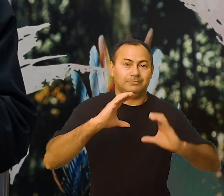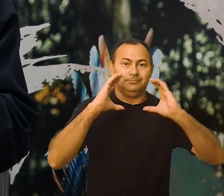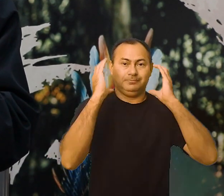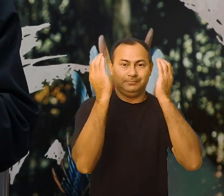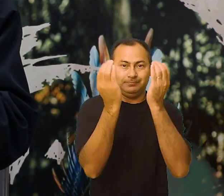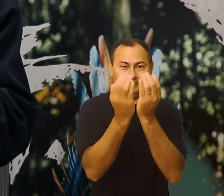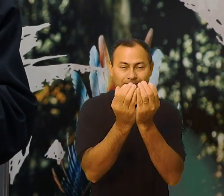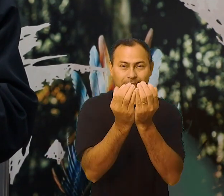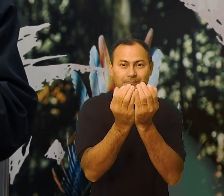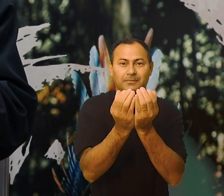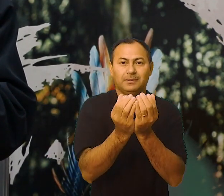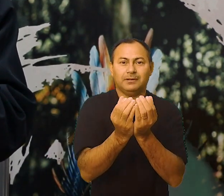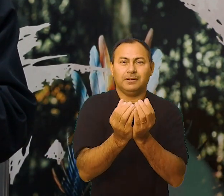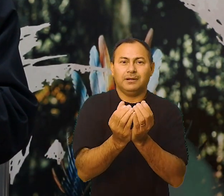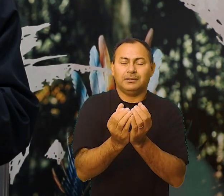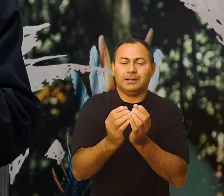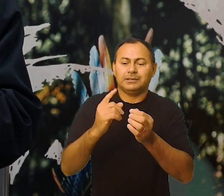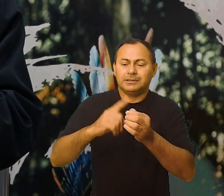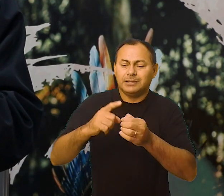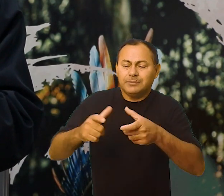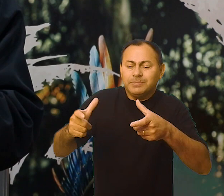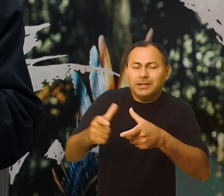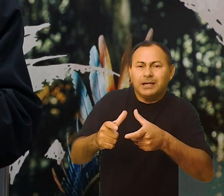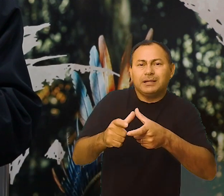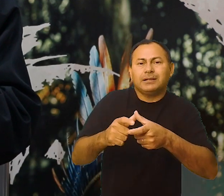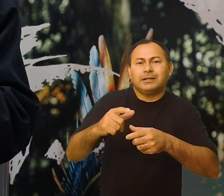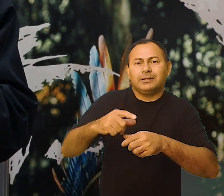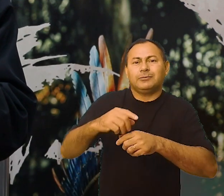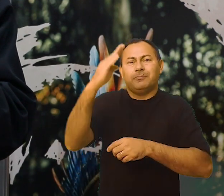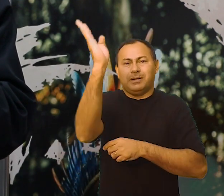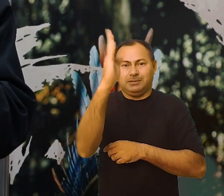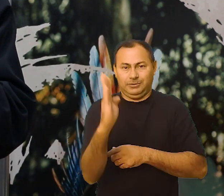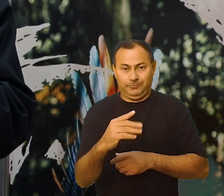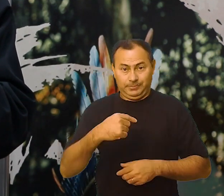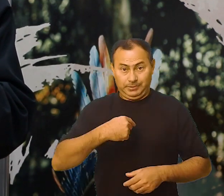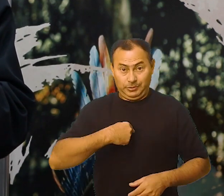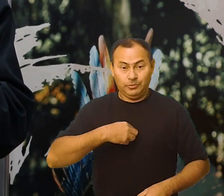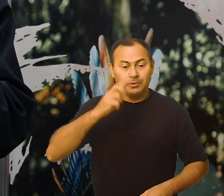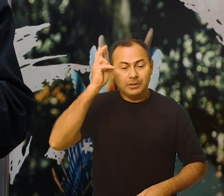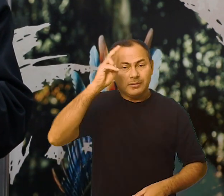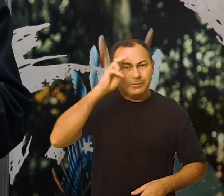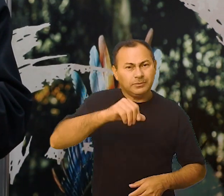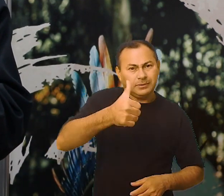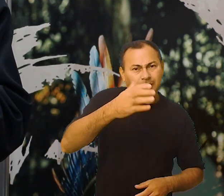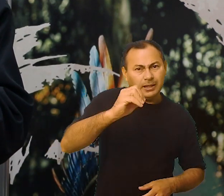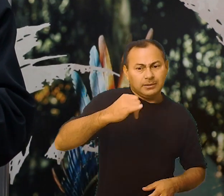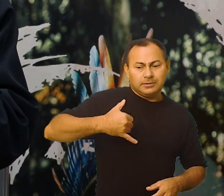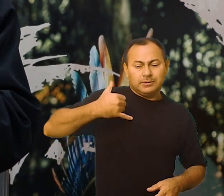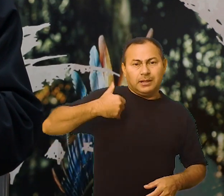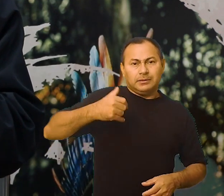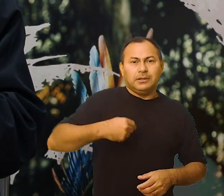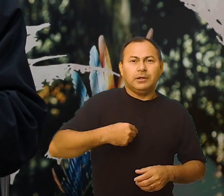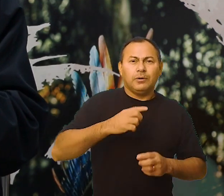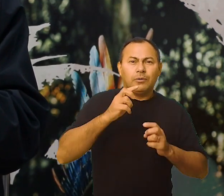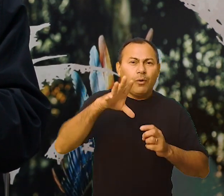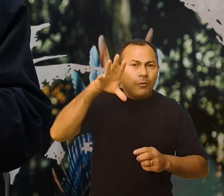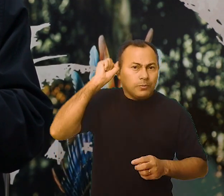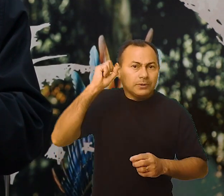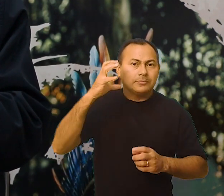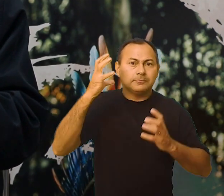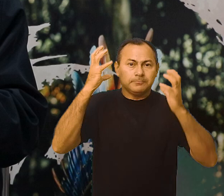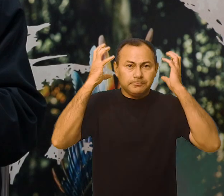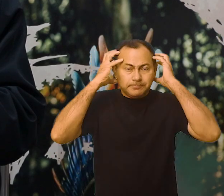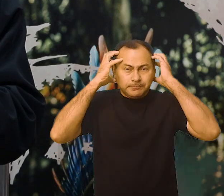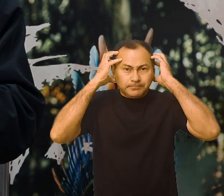comunidades do interior do nosso país. E me lembro que pelos 10 anos de idade, escutando a Rádio